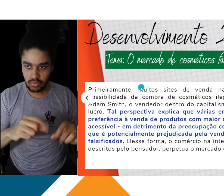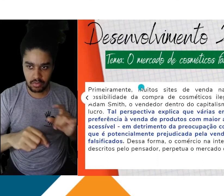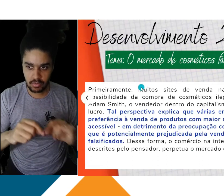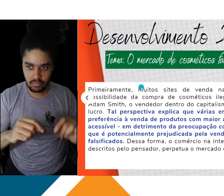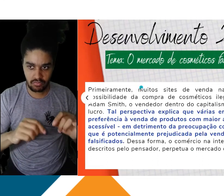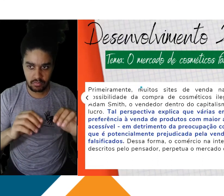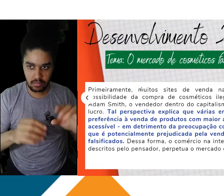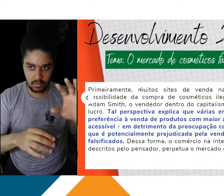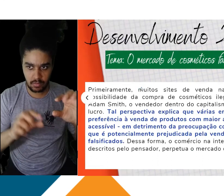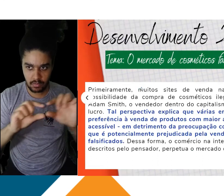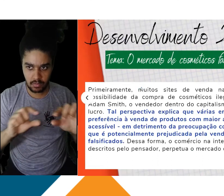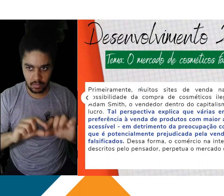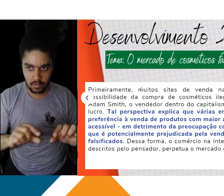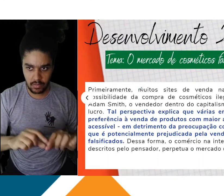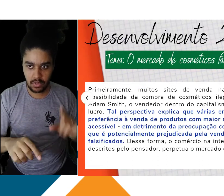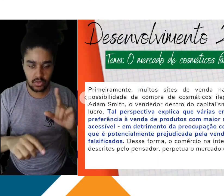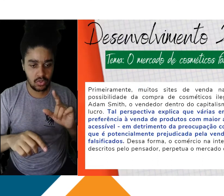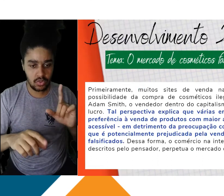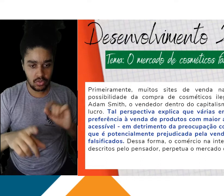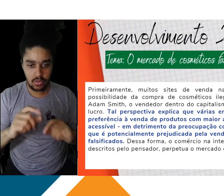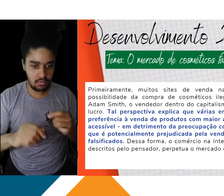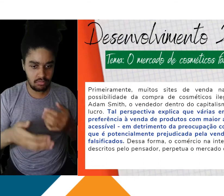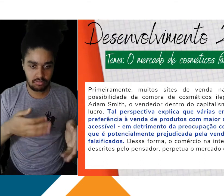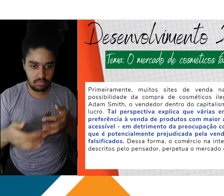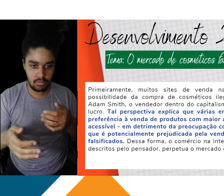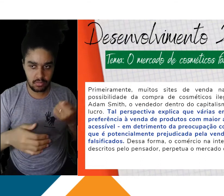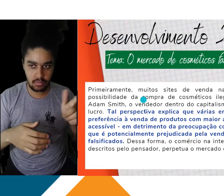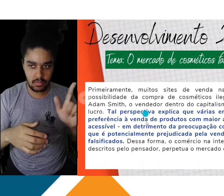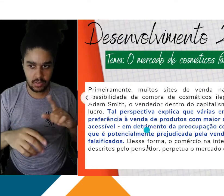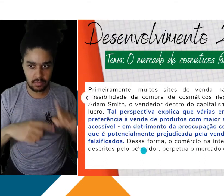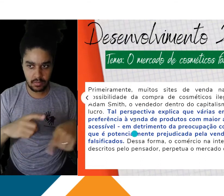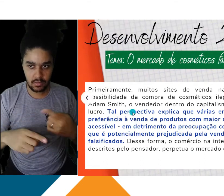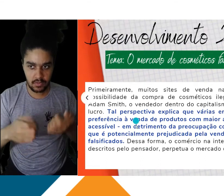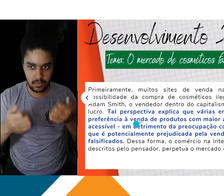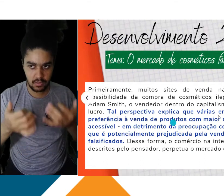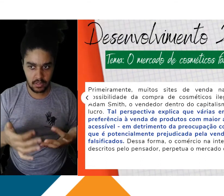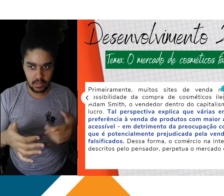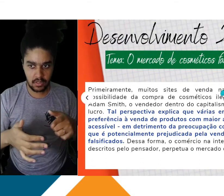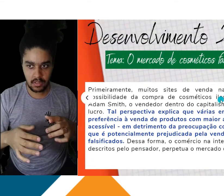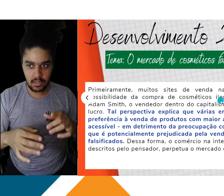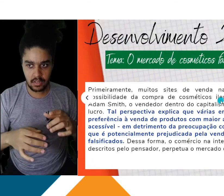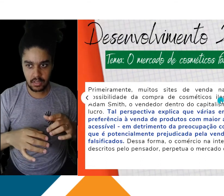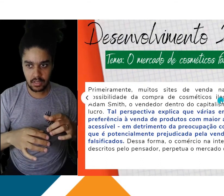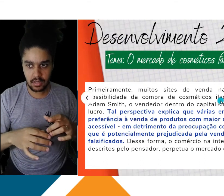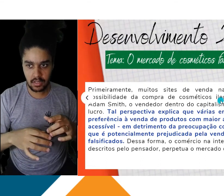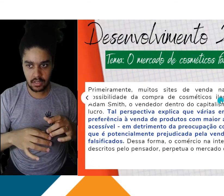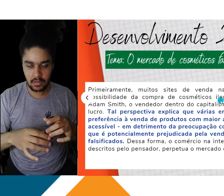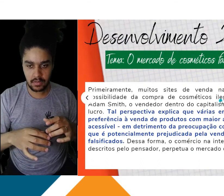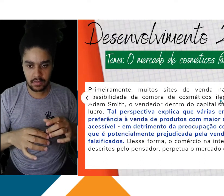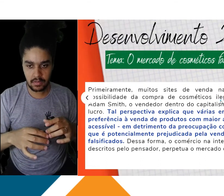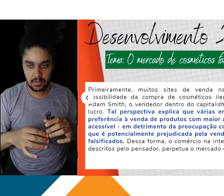dos repertórios, no meu caso eu escolhi do Adam Smith, mas você poderia escolher qualquer outro, e aí você vai explicar como esse repertório